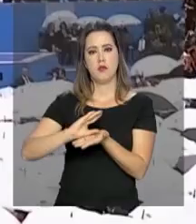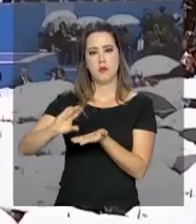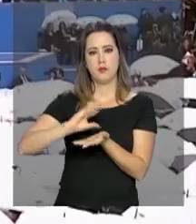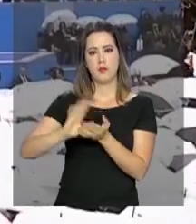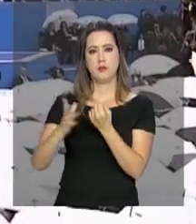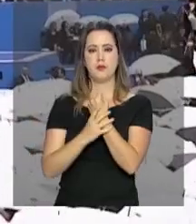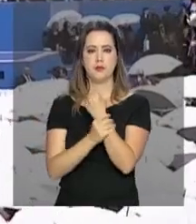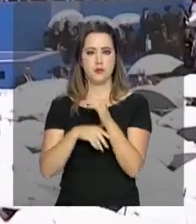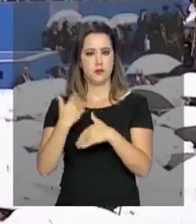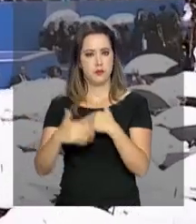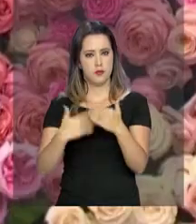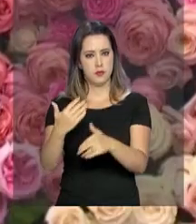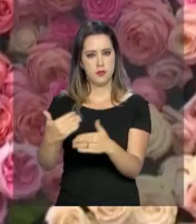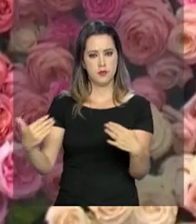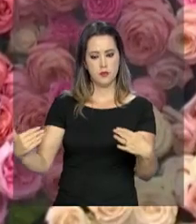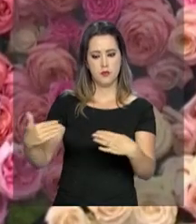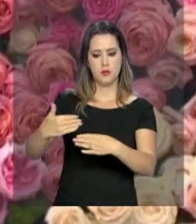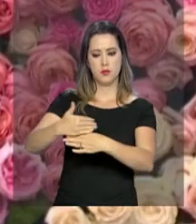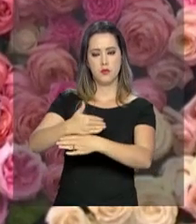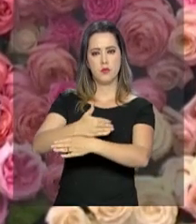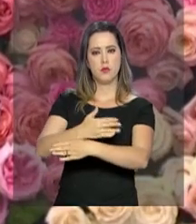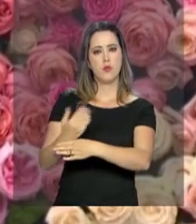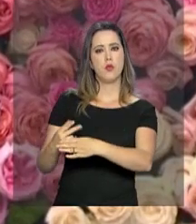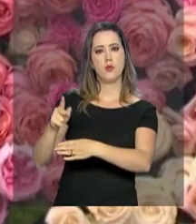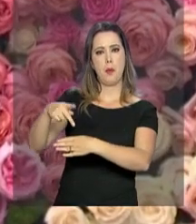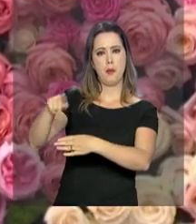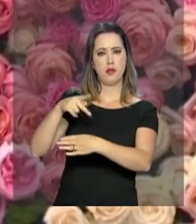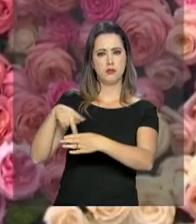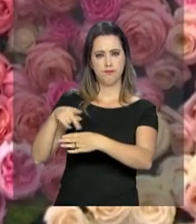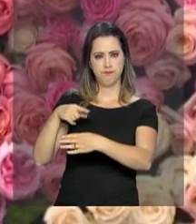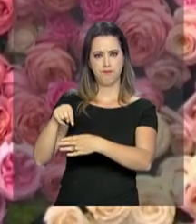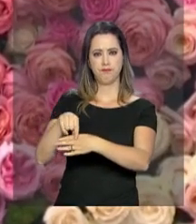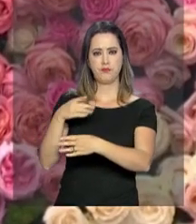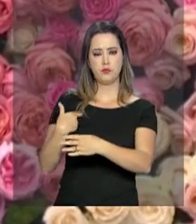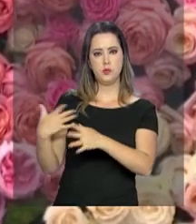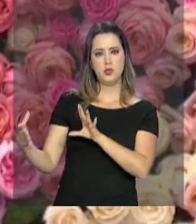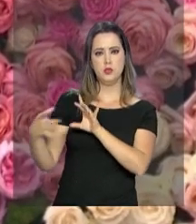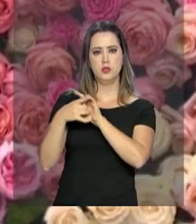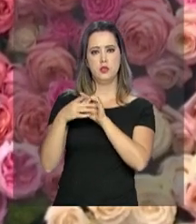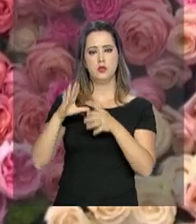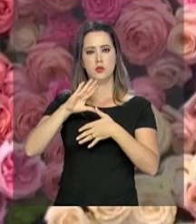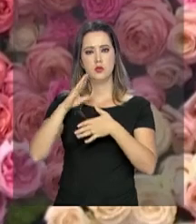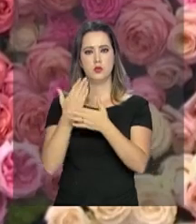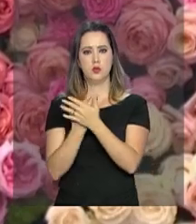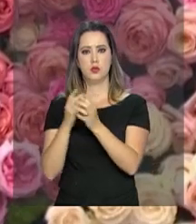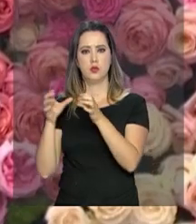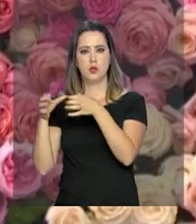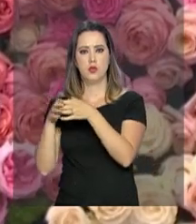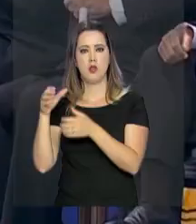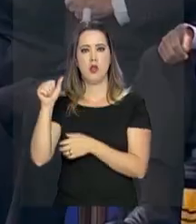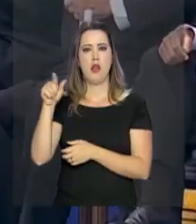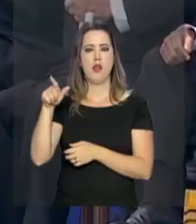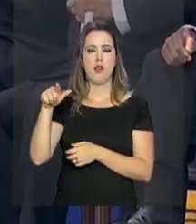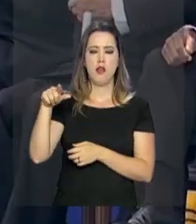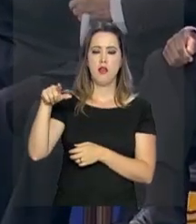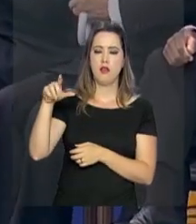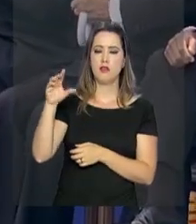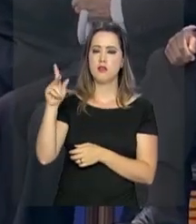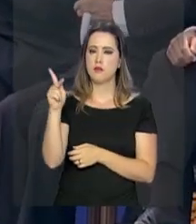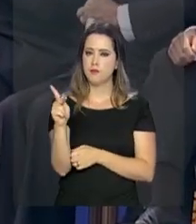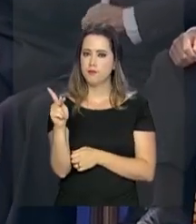investimentos segurança desenvolvimento das fronteiras ea aproximação entre mercosul e aliança do pacífico